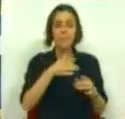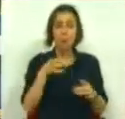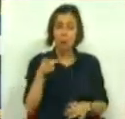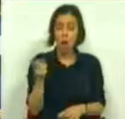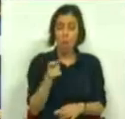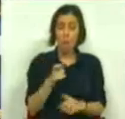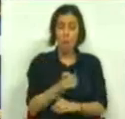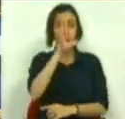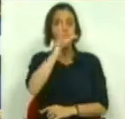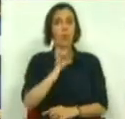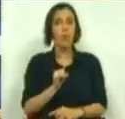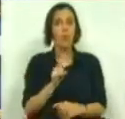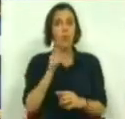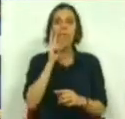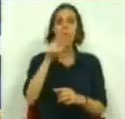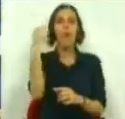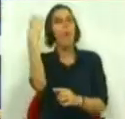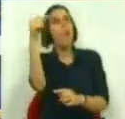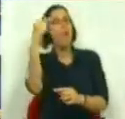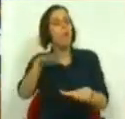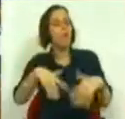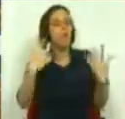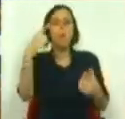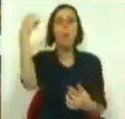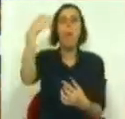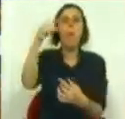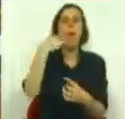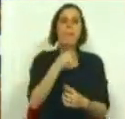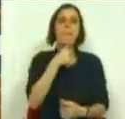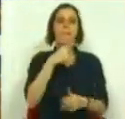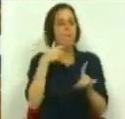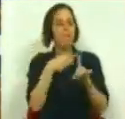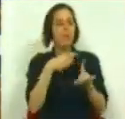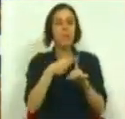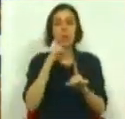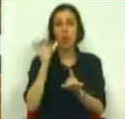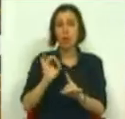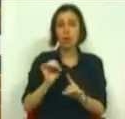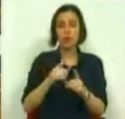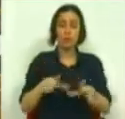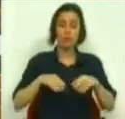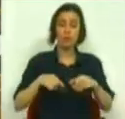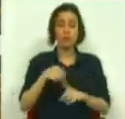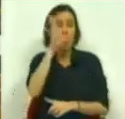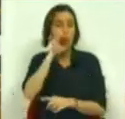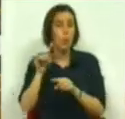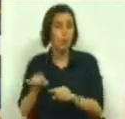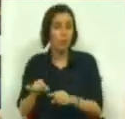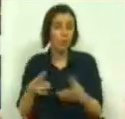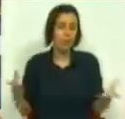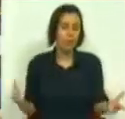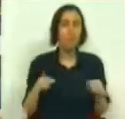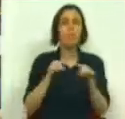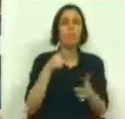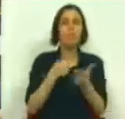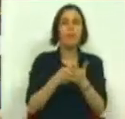nestes 9 meses de governo, ver uma única medida positiva que tenha sido adotada pelo Governo.